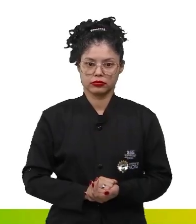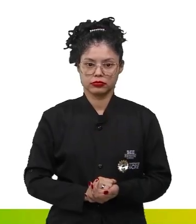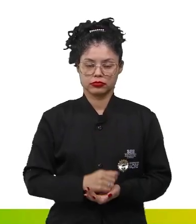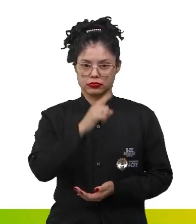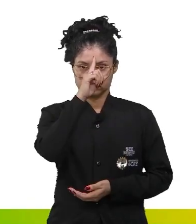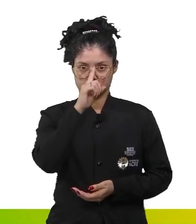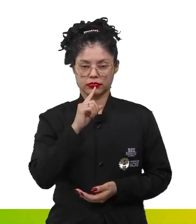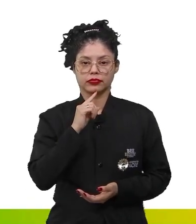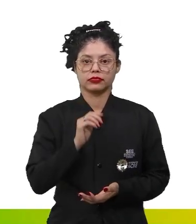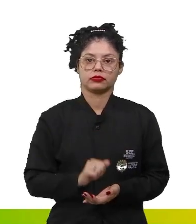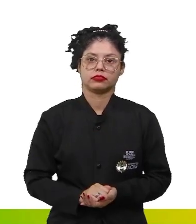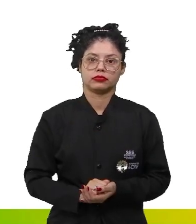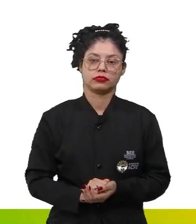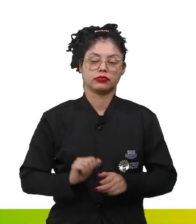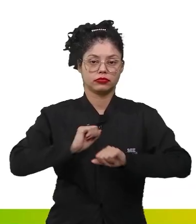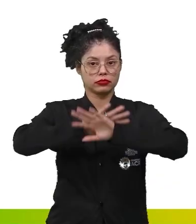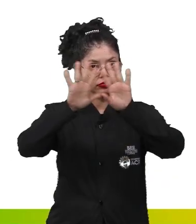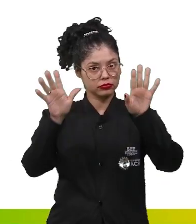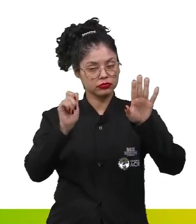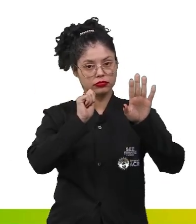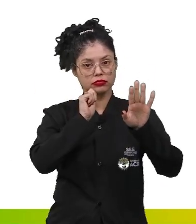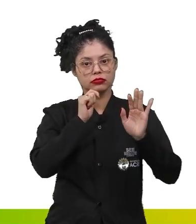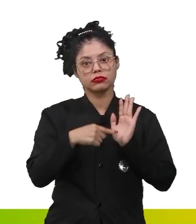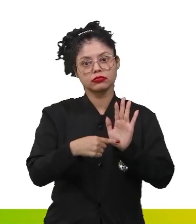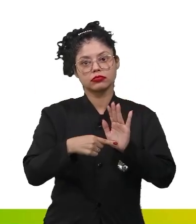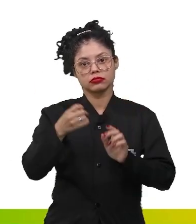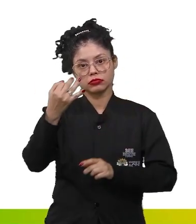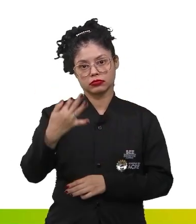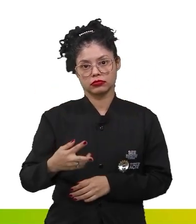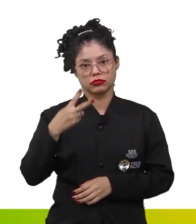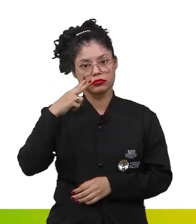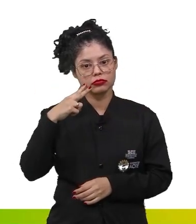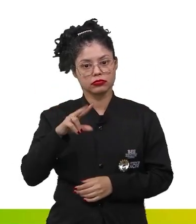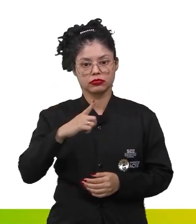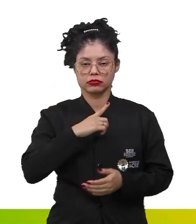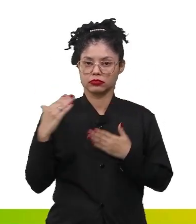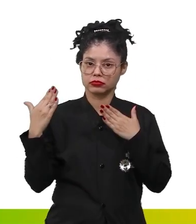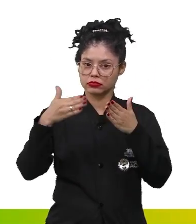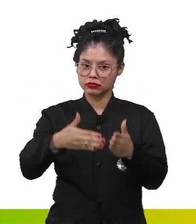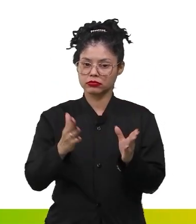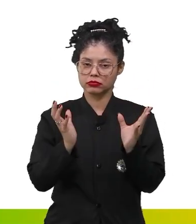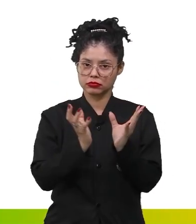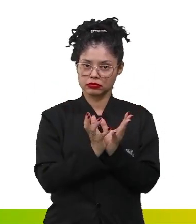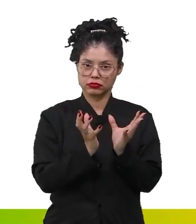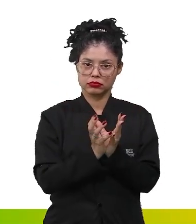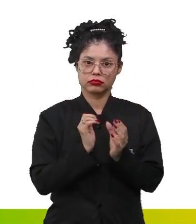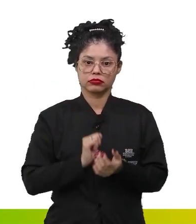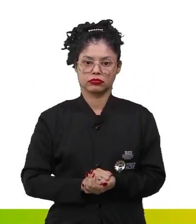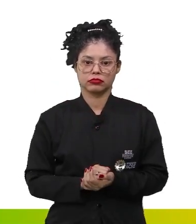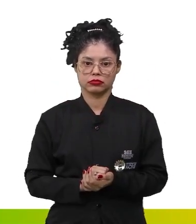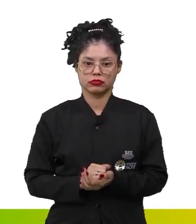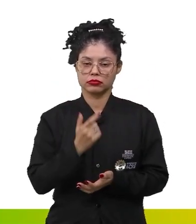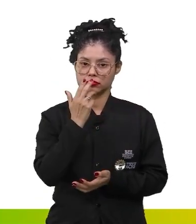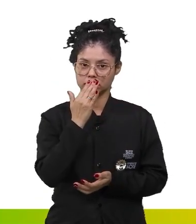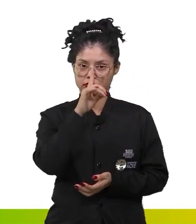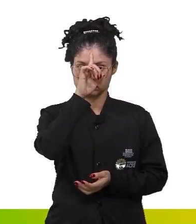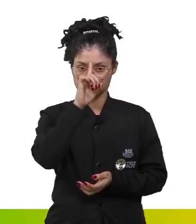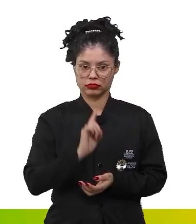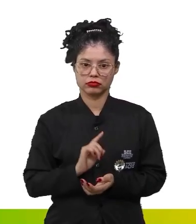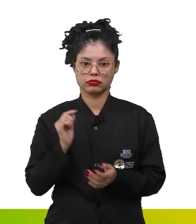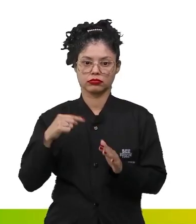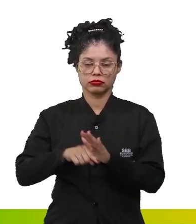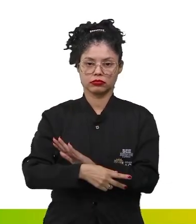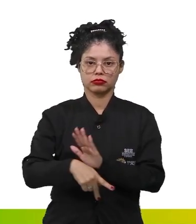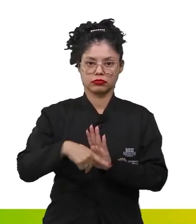A imagem, ela é bem nítida e nos traz o seguinte: a gente tem um determinado grupo na cor amarela, dentro